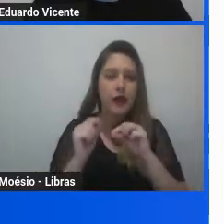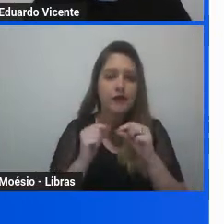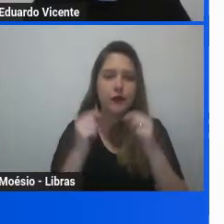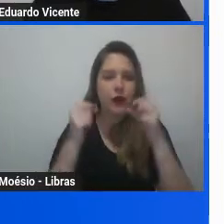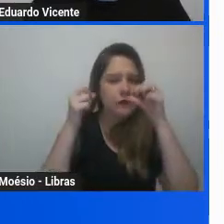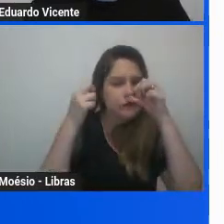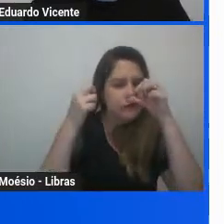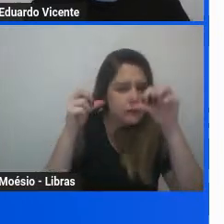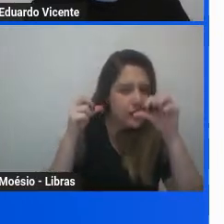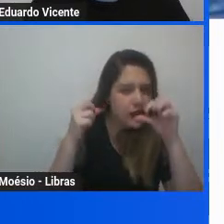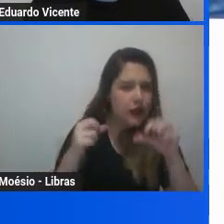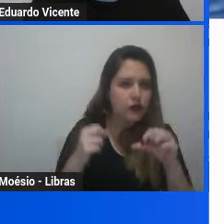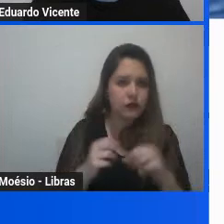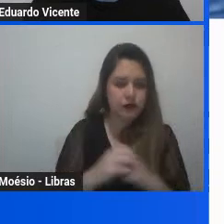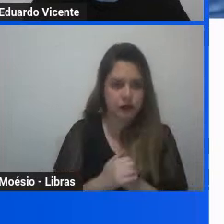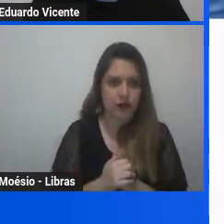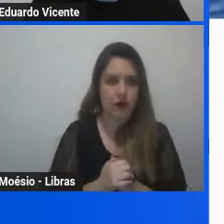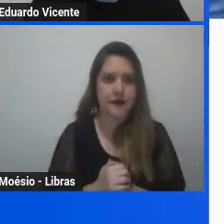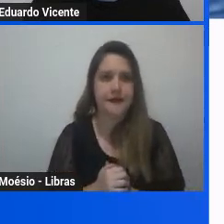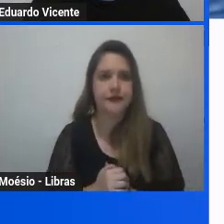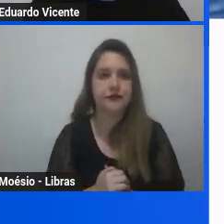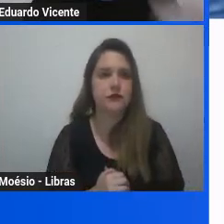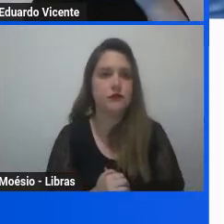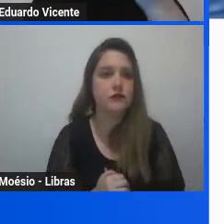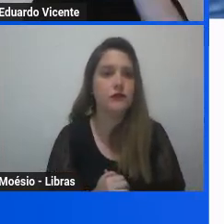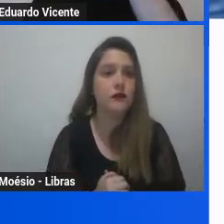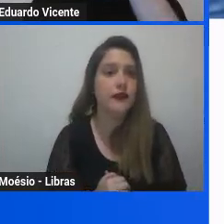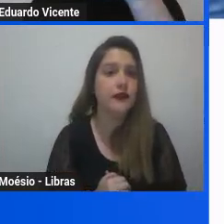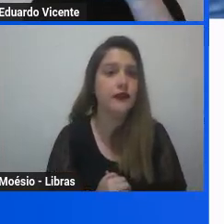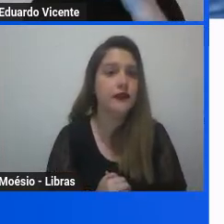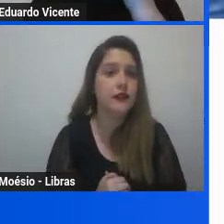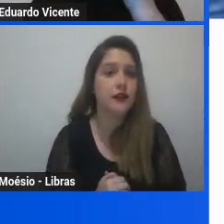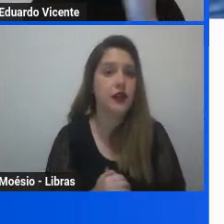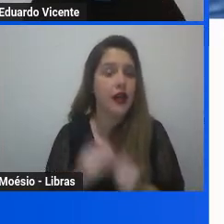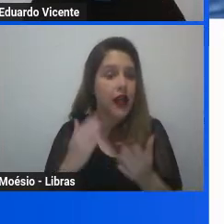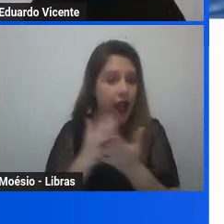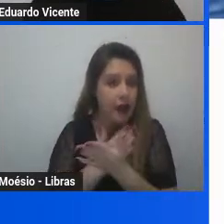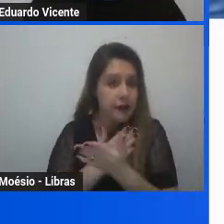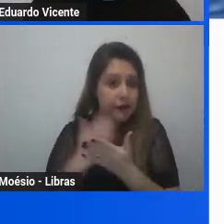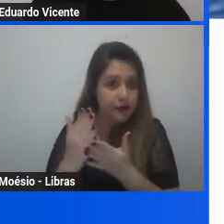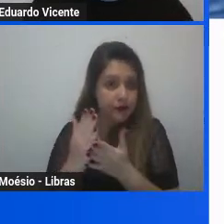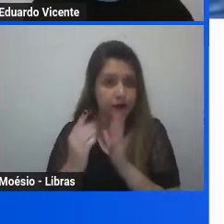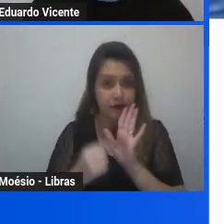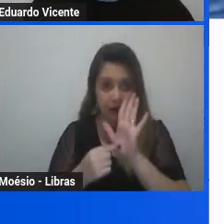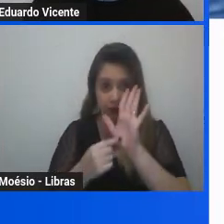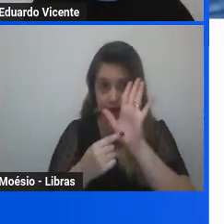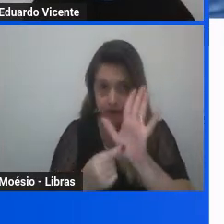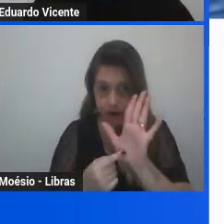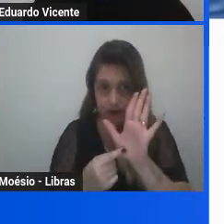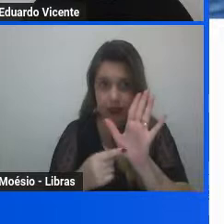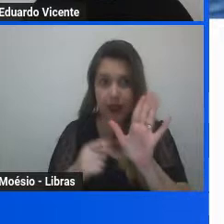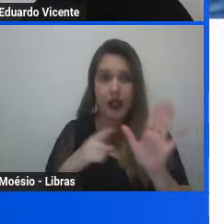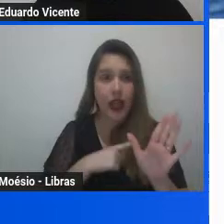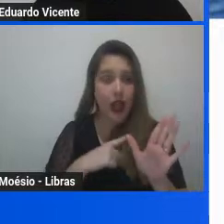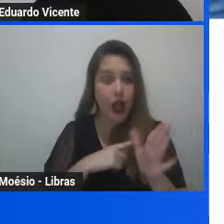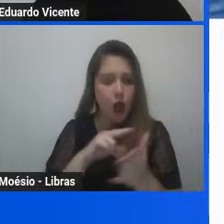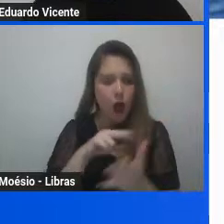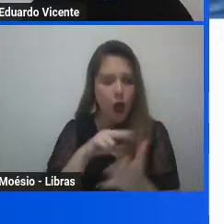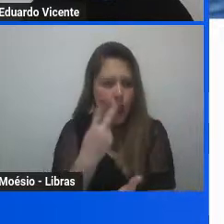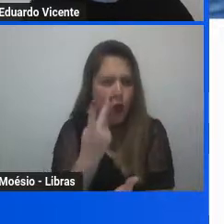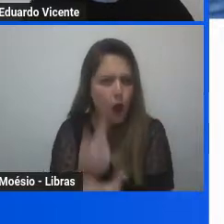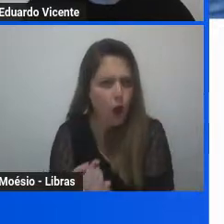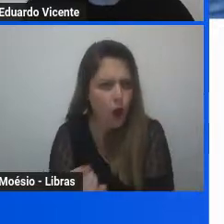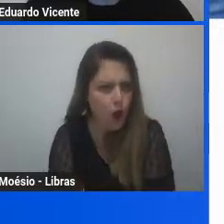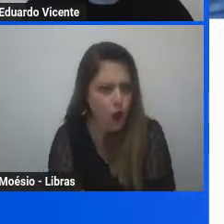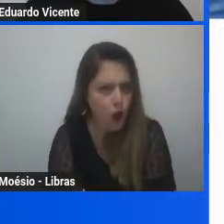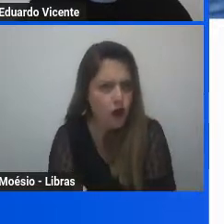essa situação. Olha, avaliando a situação, por exemplo, aqui, alguém caiu em uma piscina, num